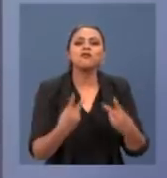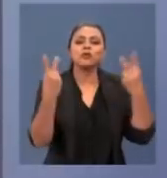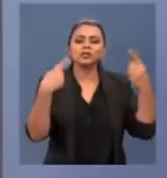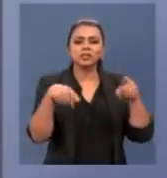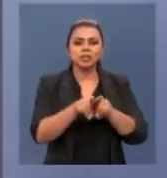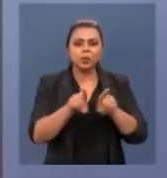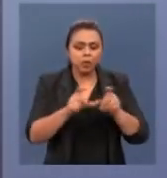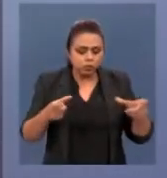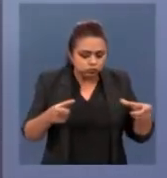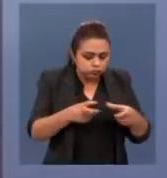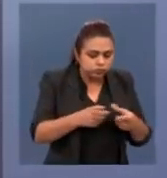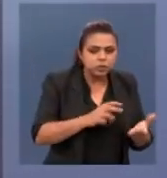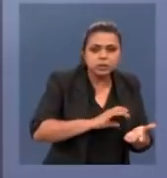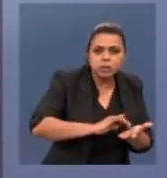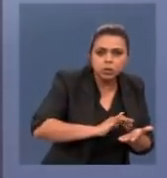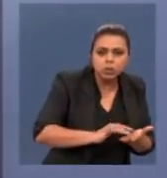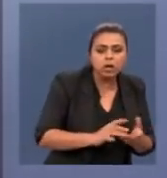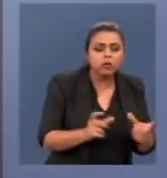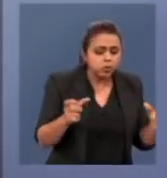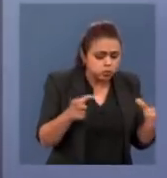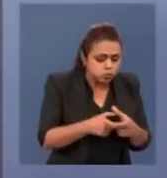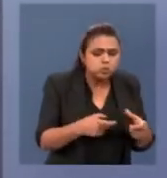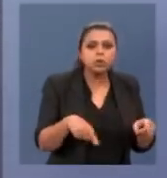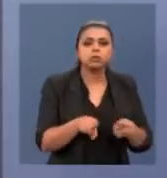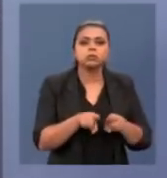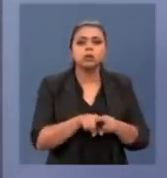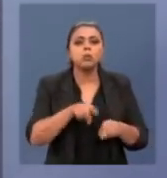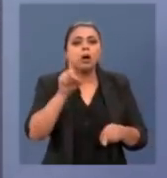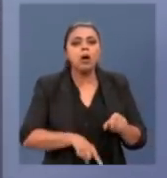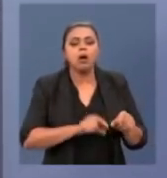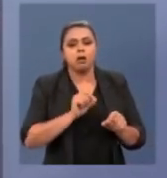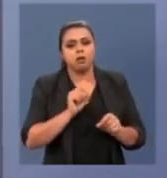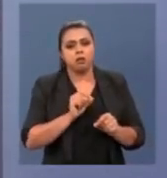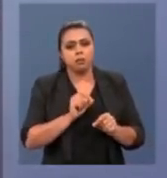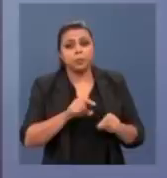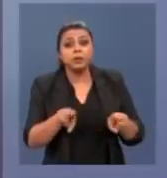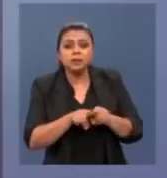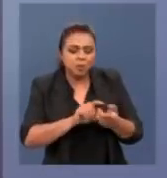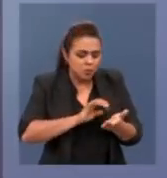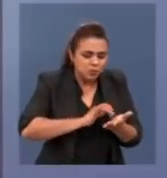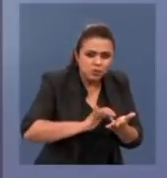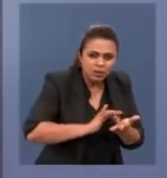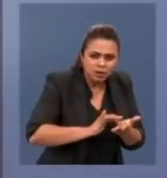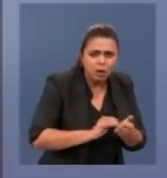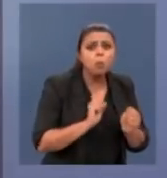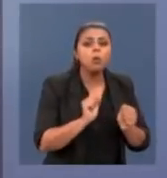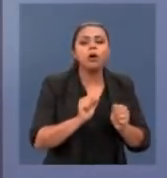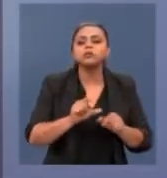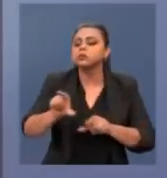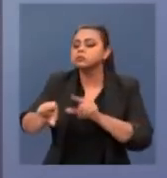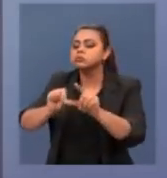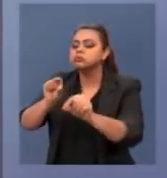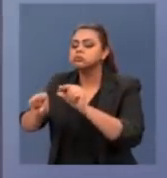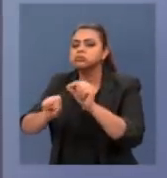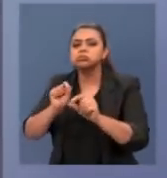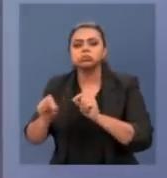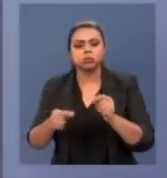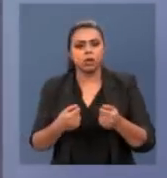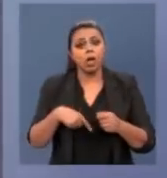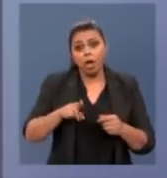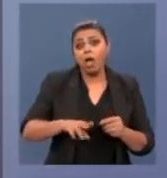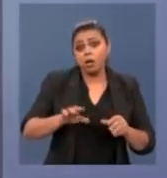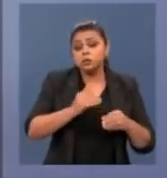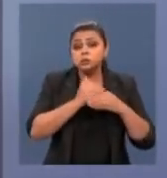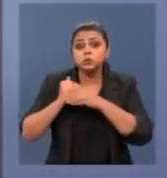diminuir em 20% os cargos comissionado e os o secretário ele pode escolher os o democrático ou ele vai